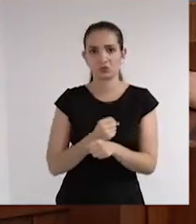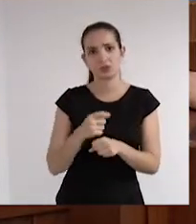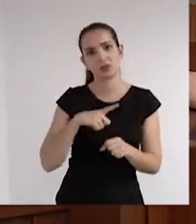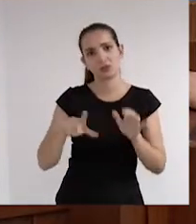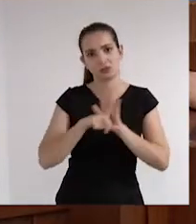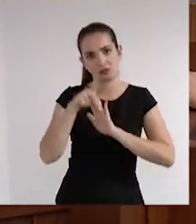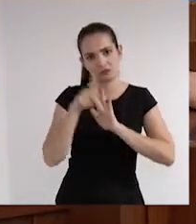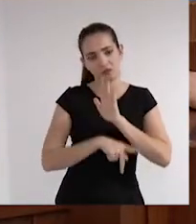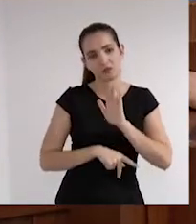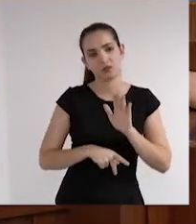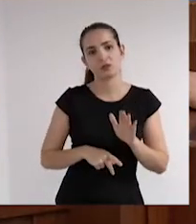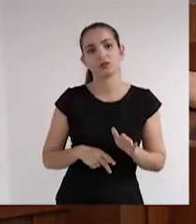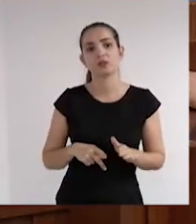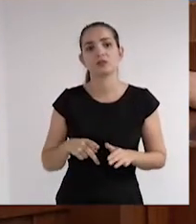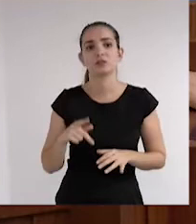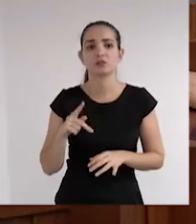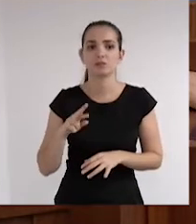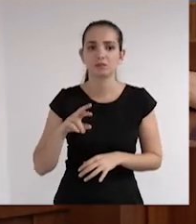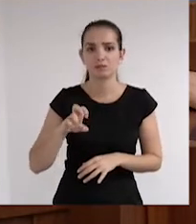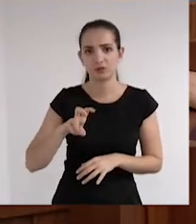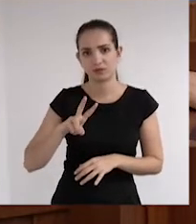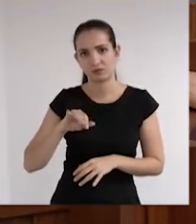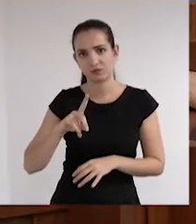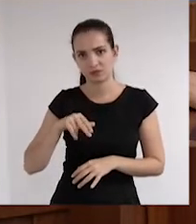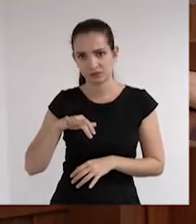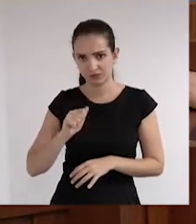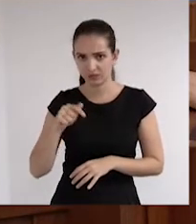Previdência que veio e tramitou aqui nessa casa.